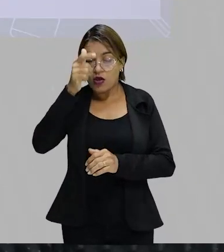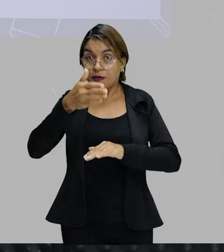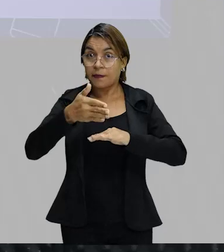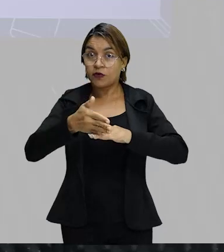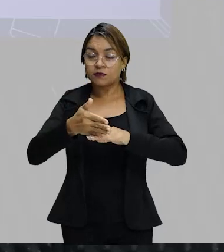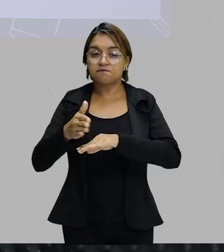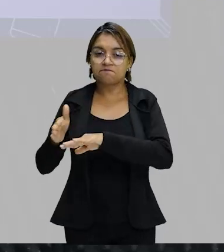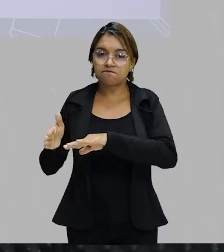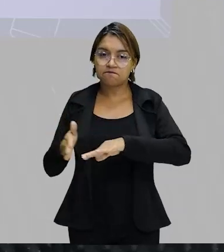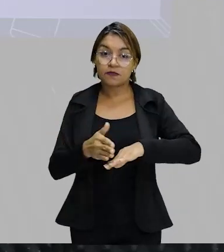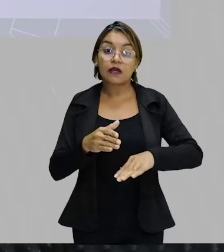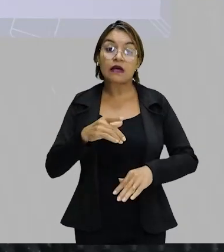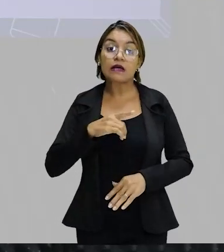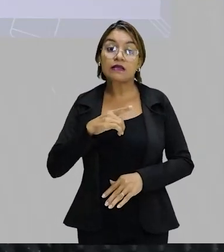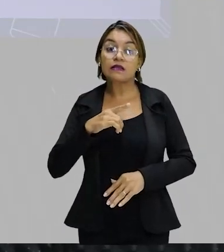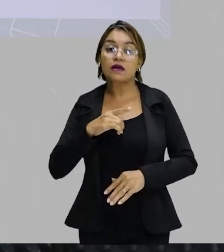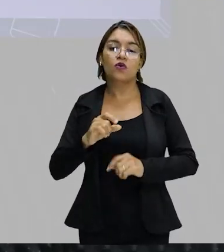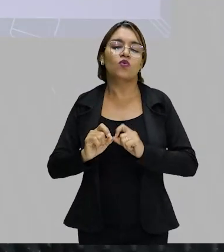temos aqui